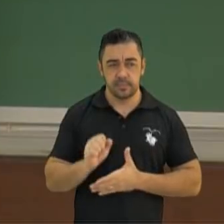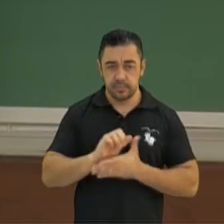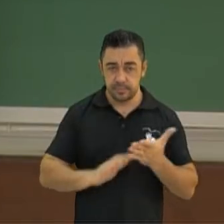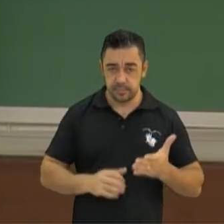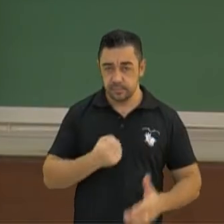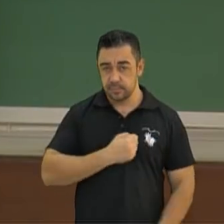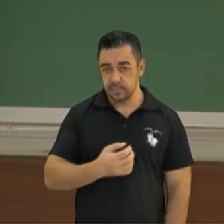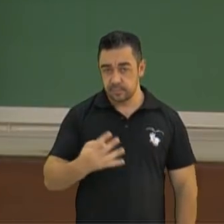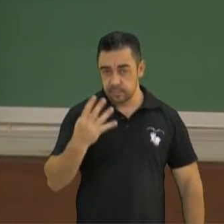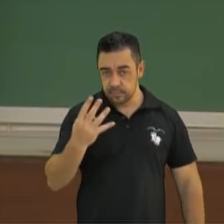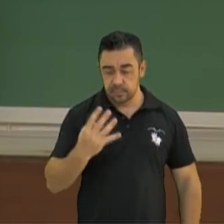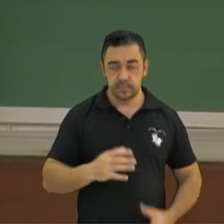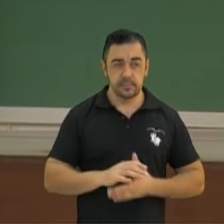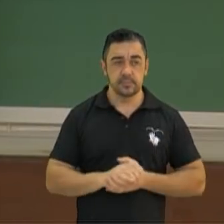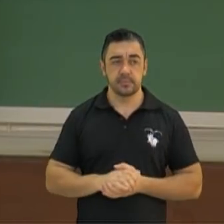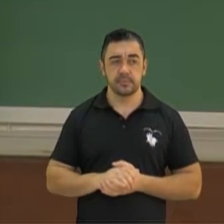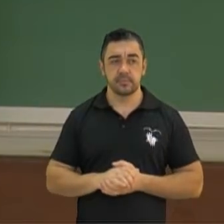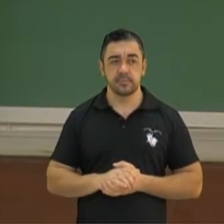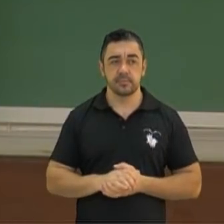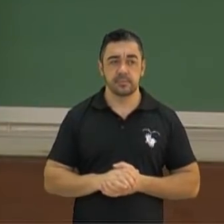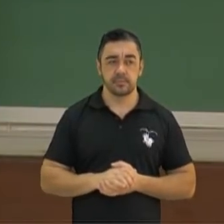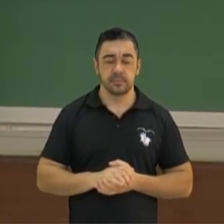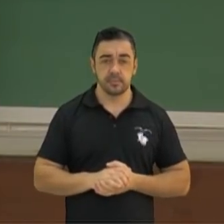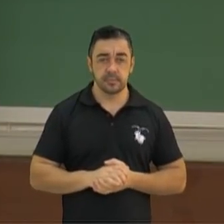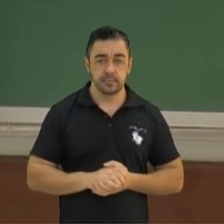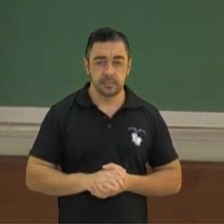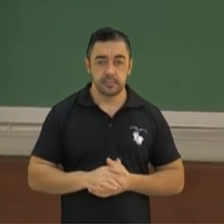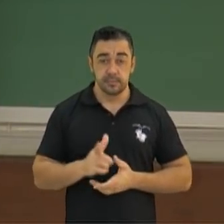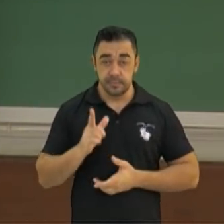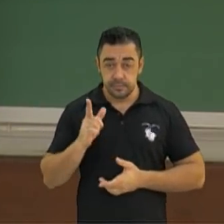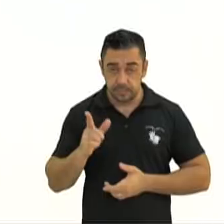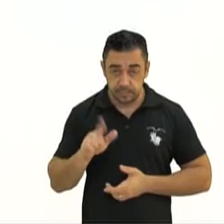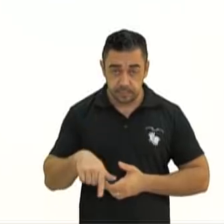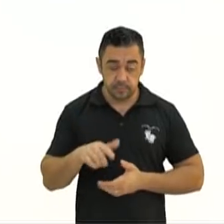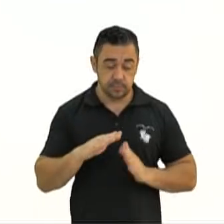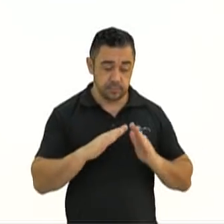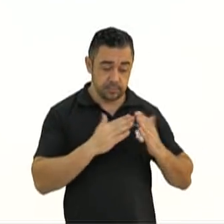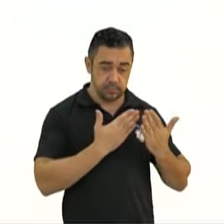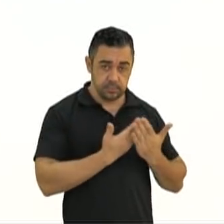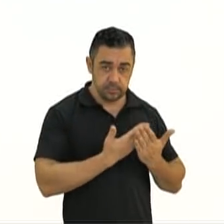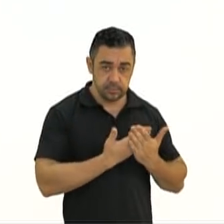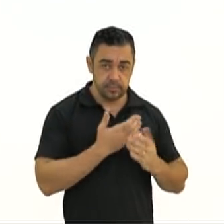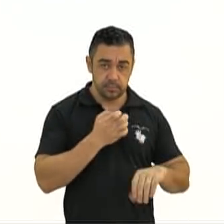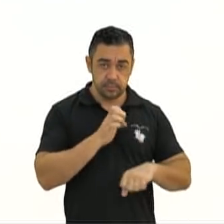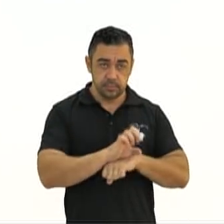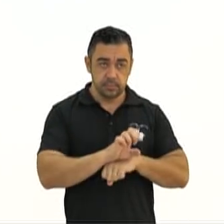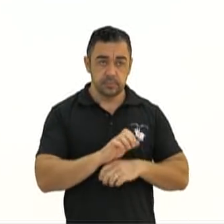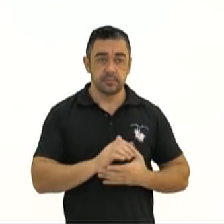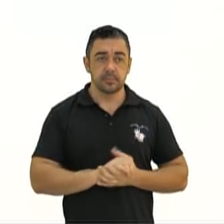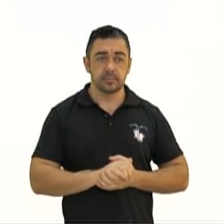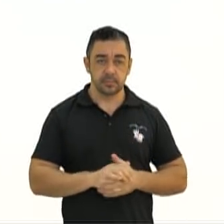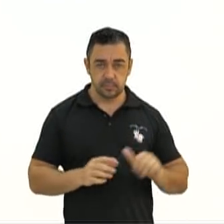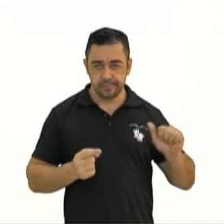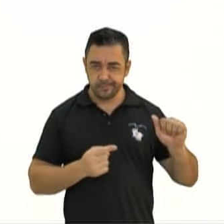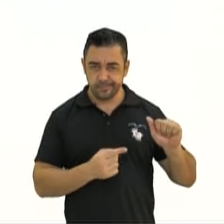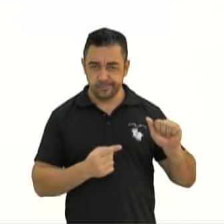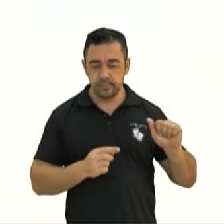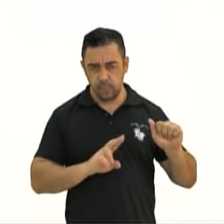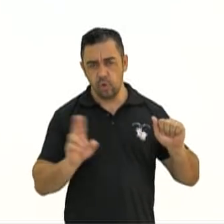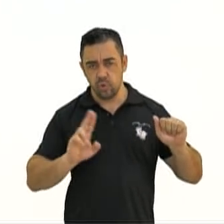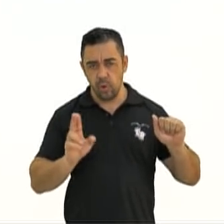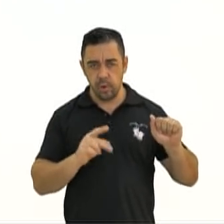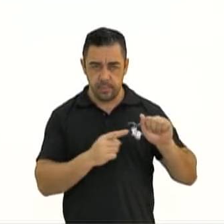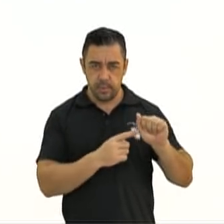veja a atividade 4. Os administradores de um colégio estadual, A é o